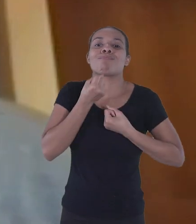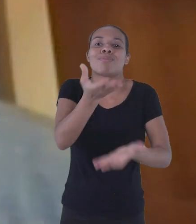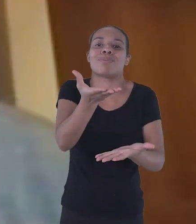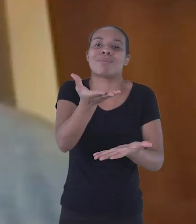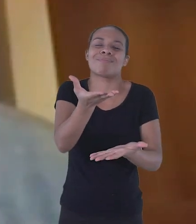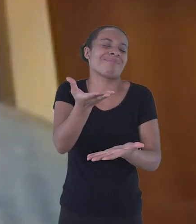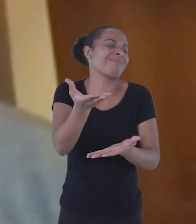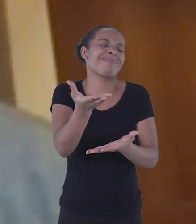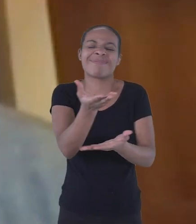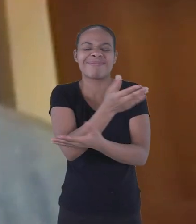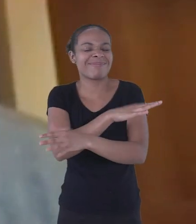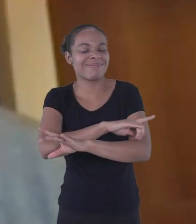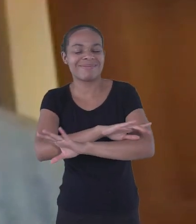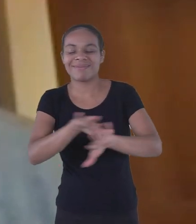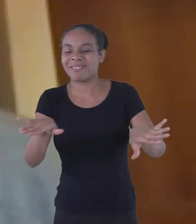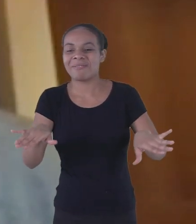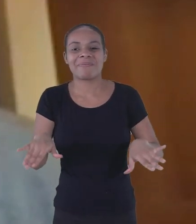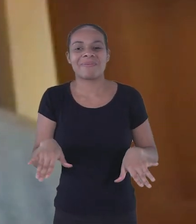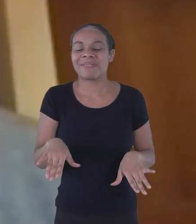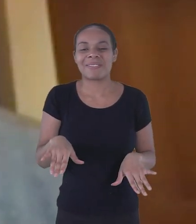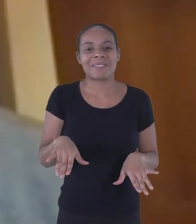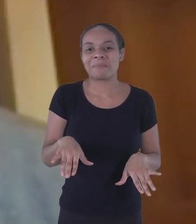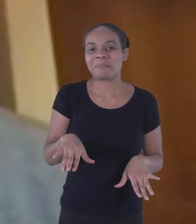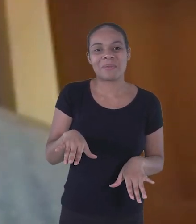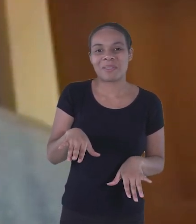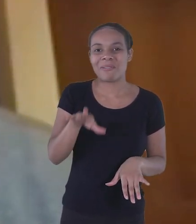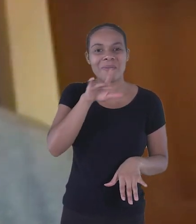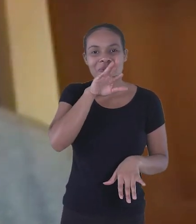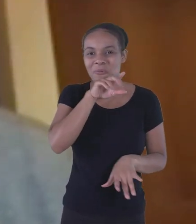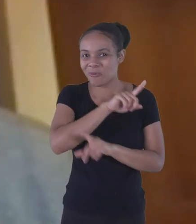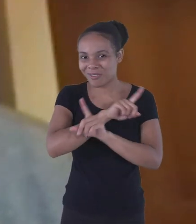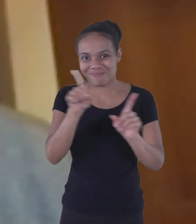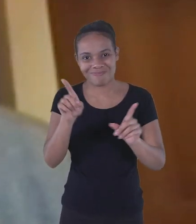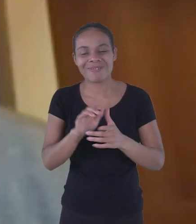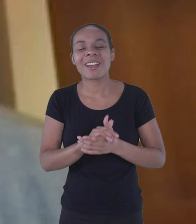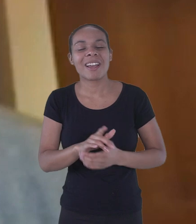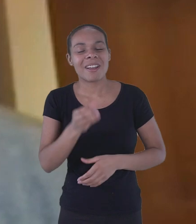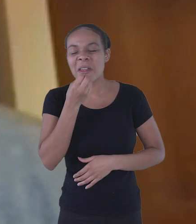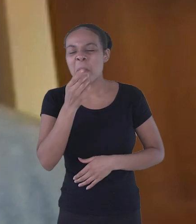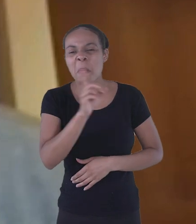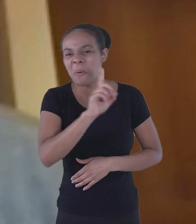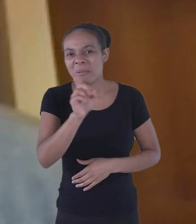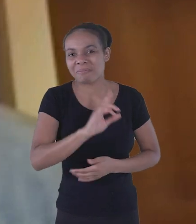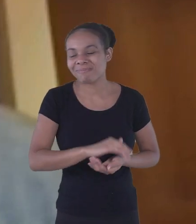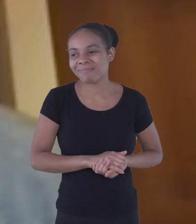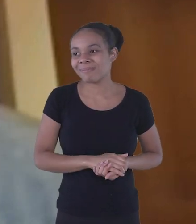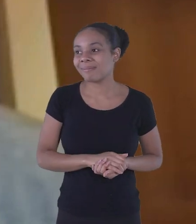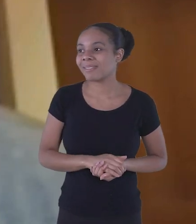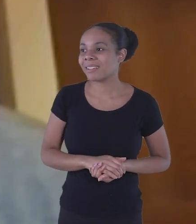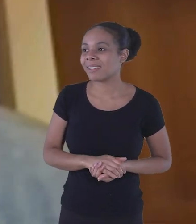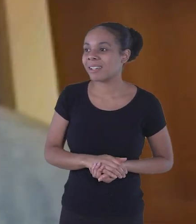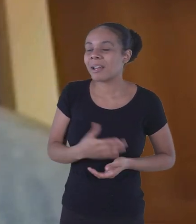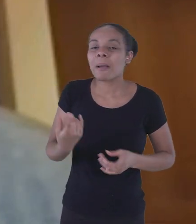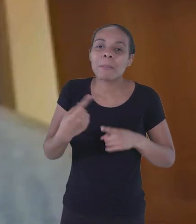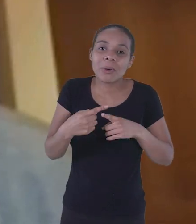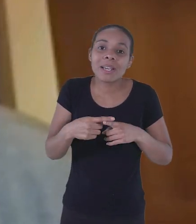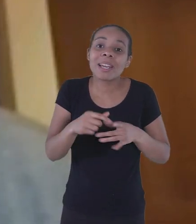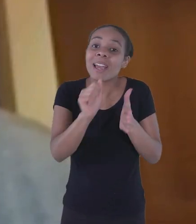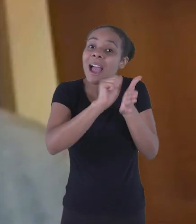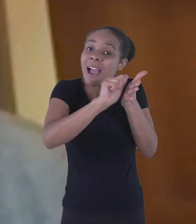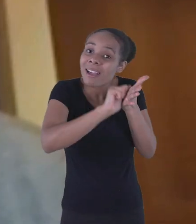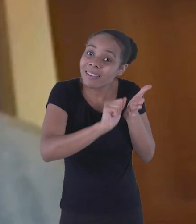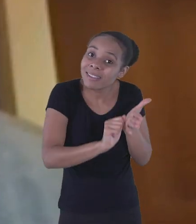ser ridicularizado na hora que não tem o que preenche aquilo que é a qualidade da